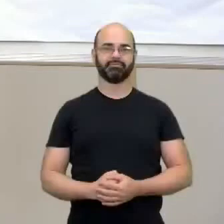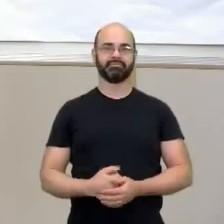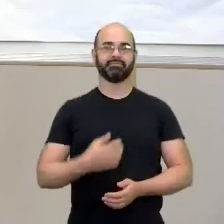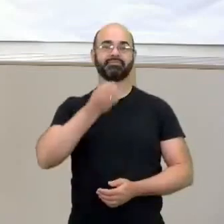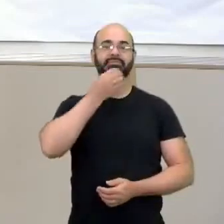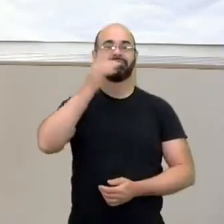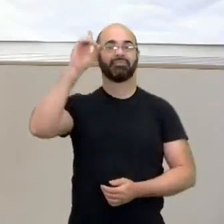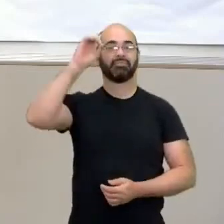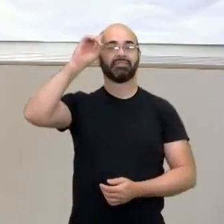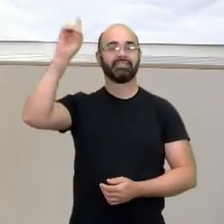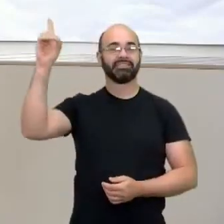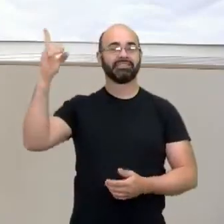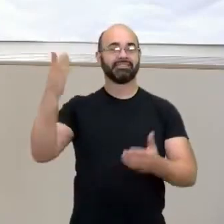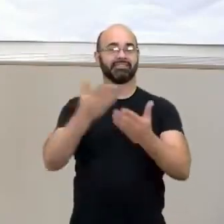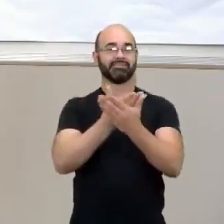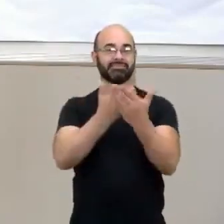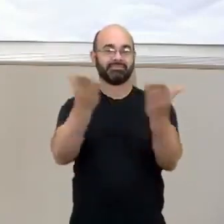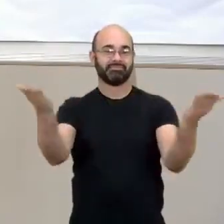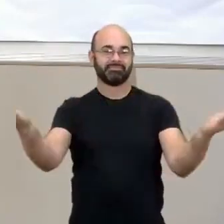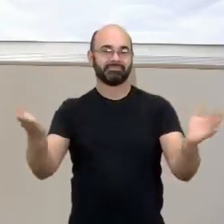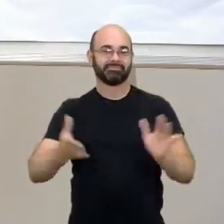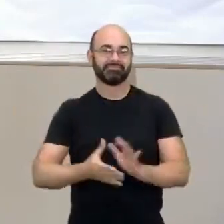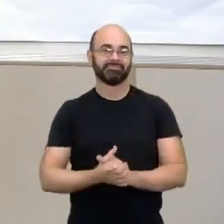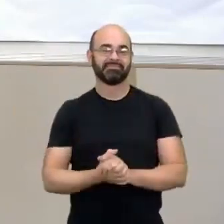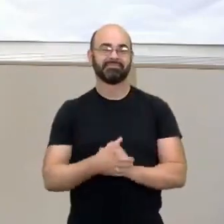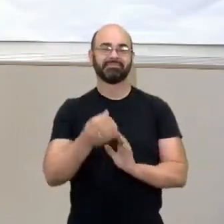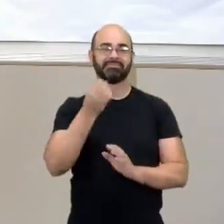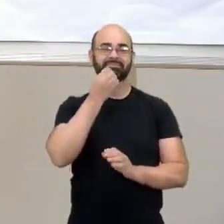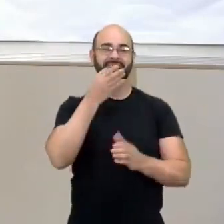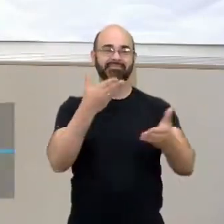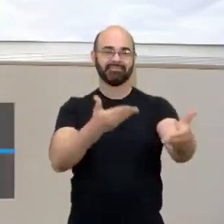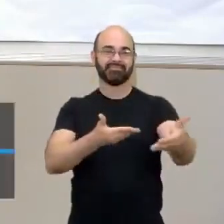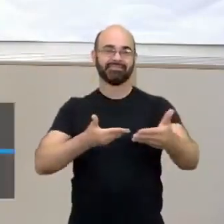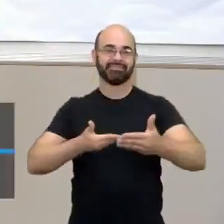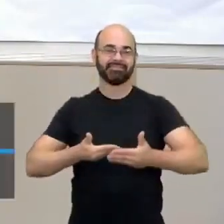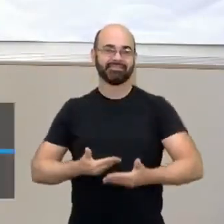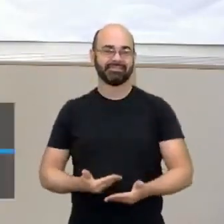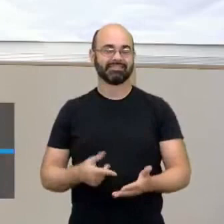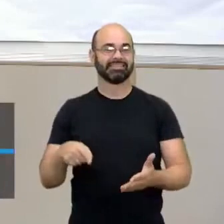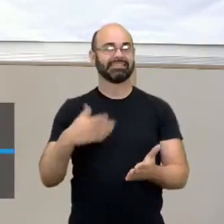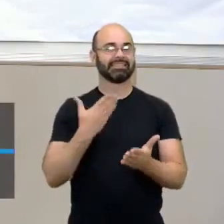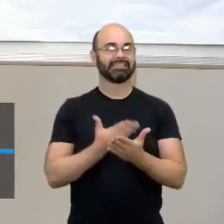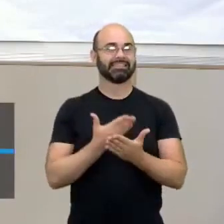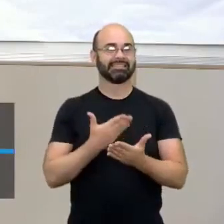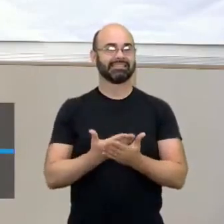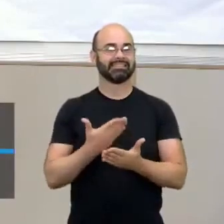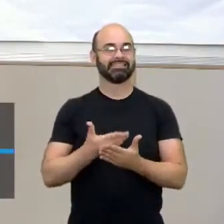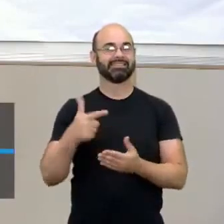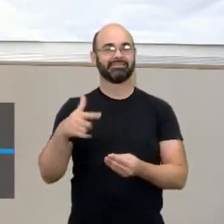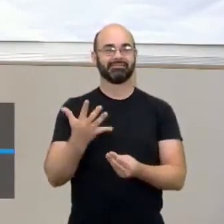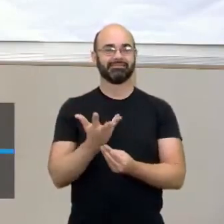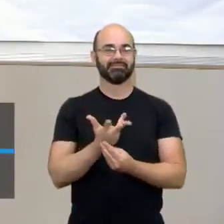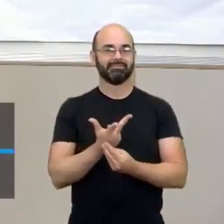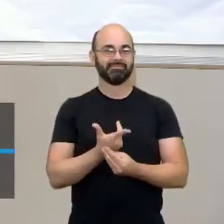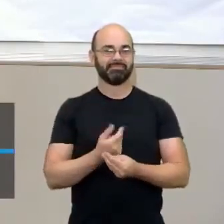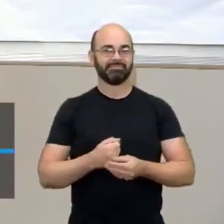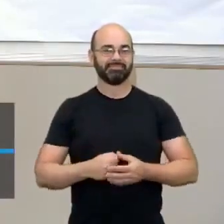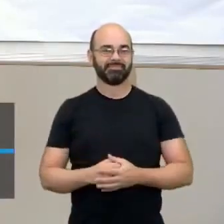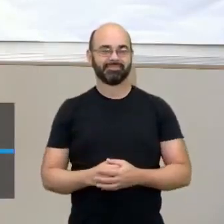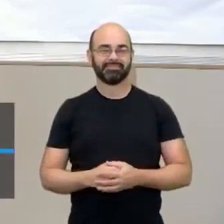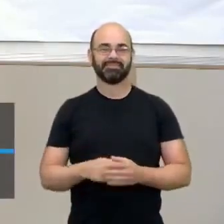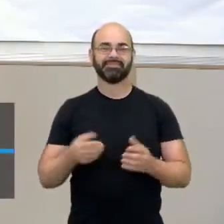Bom dia, povo bonito! Sejam bem-vindos a mais uma aula de arte. Estamos aqui